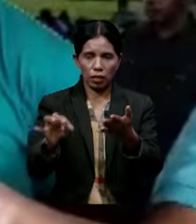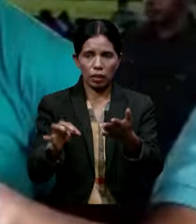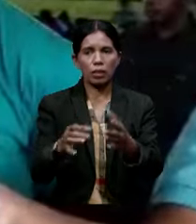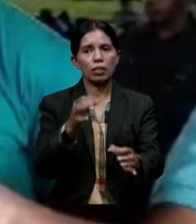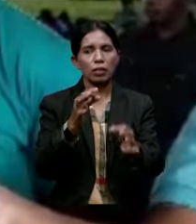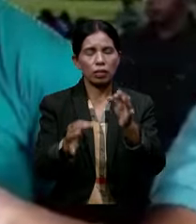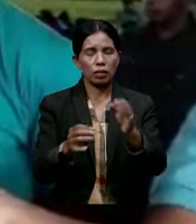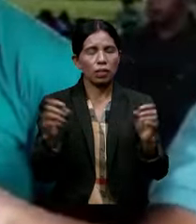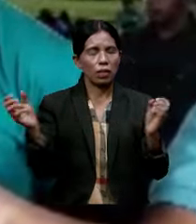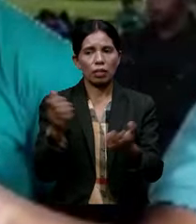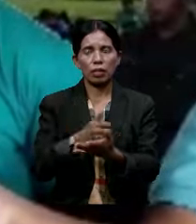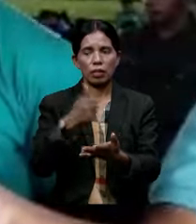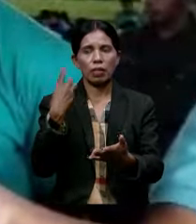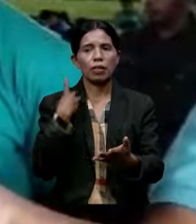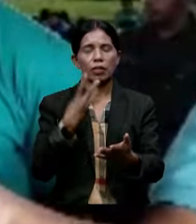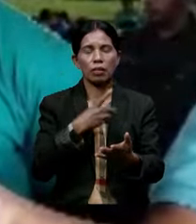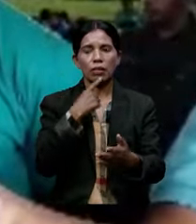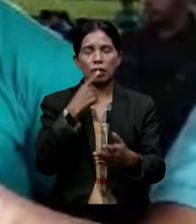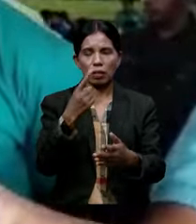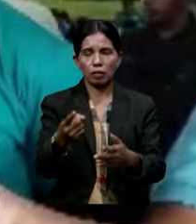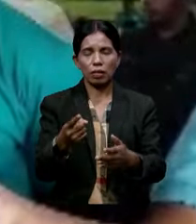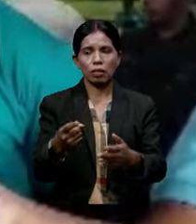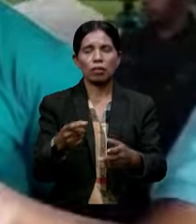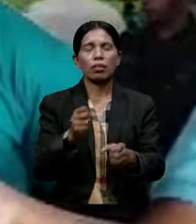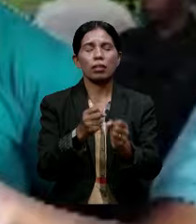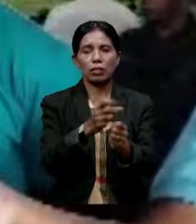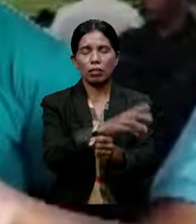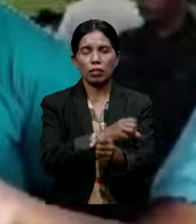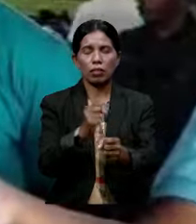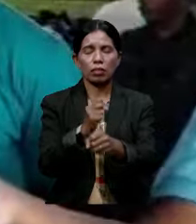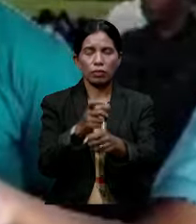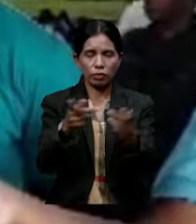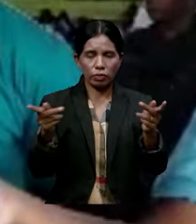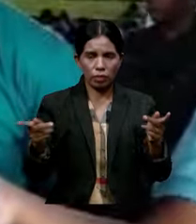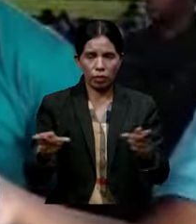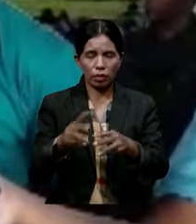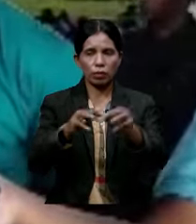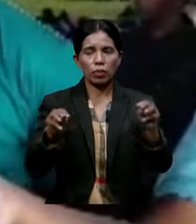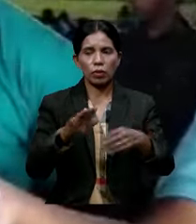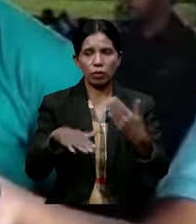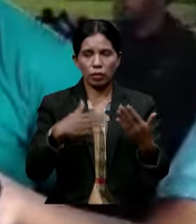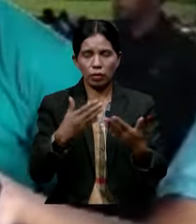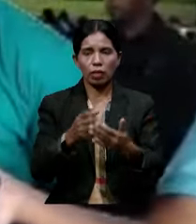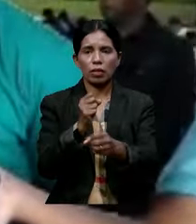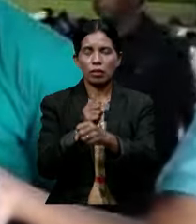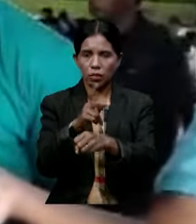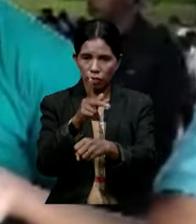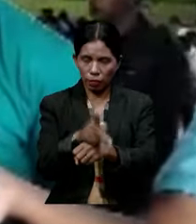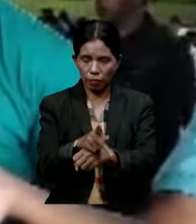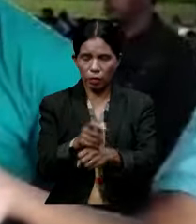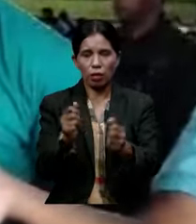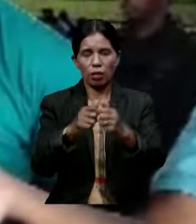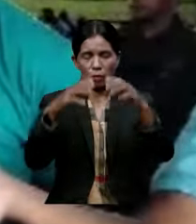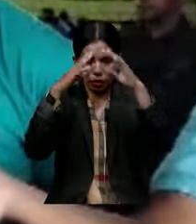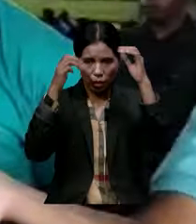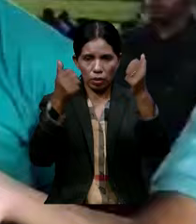mesma quando la liu, ita recomenda ba a centro formação acreditado e a cada município, ne SFOP, o presidente da